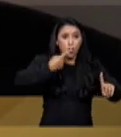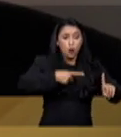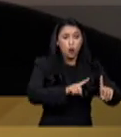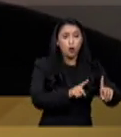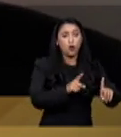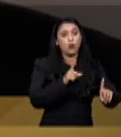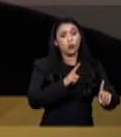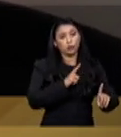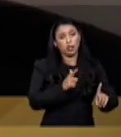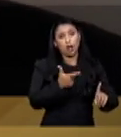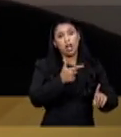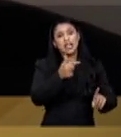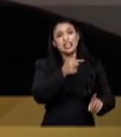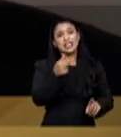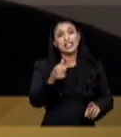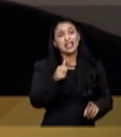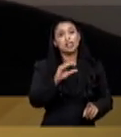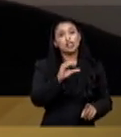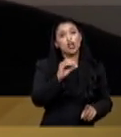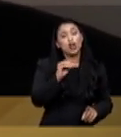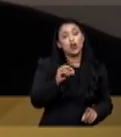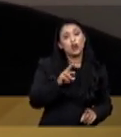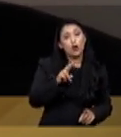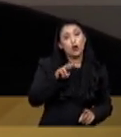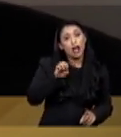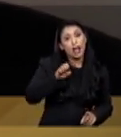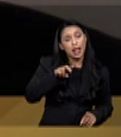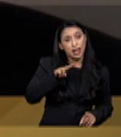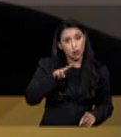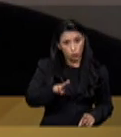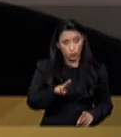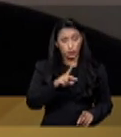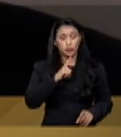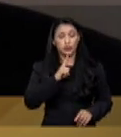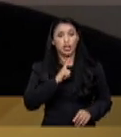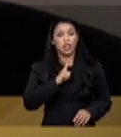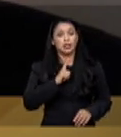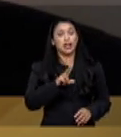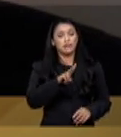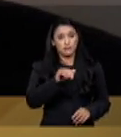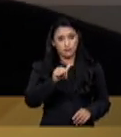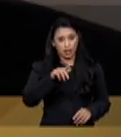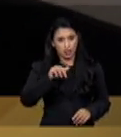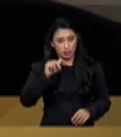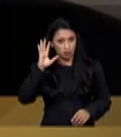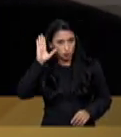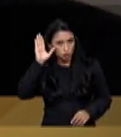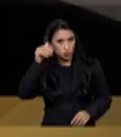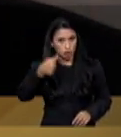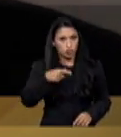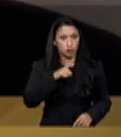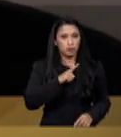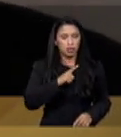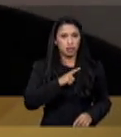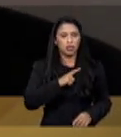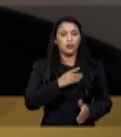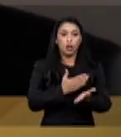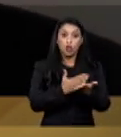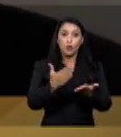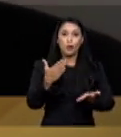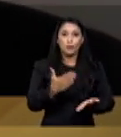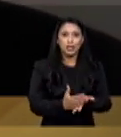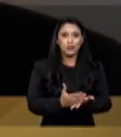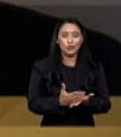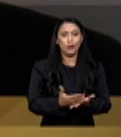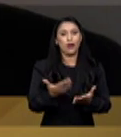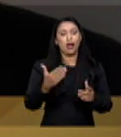outros 7 correus perante a 13ª Vara de Curitiba, a qual deu origem à ação penal